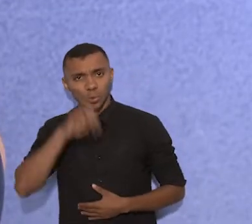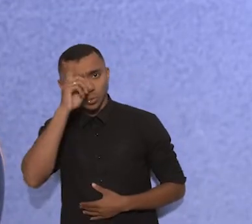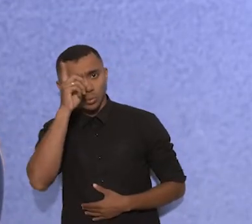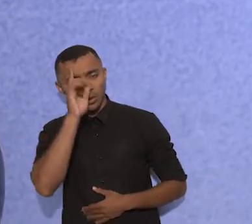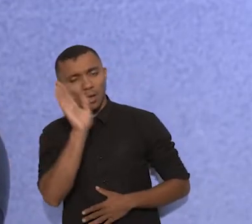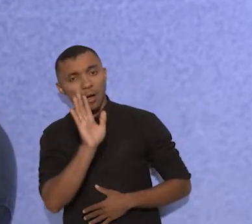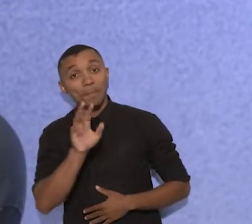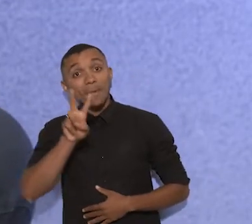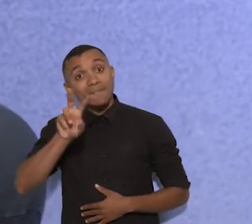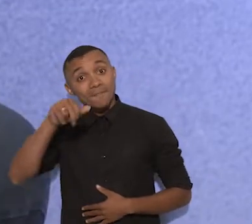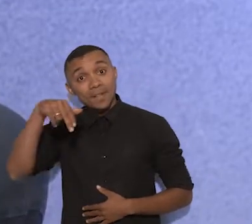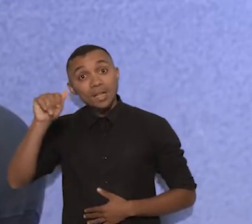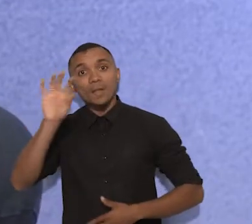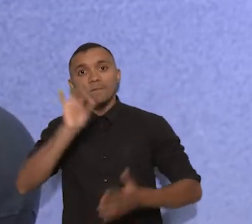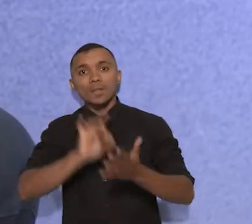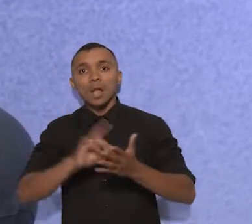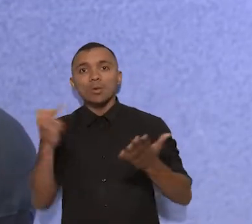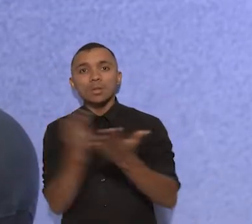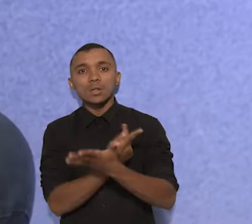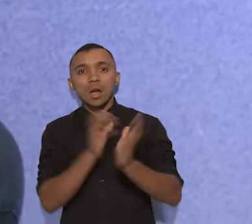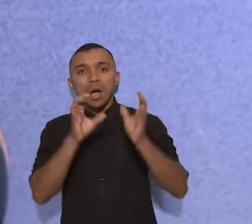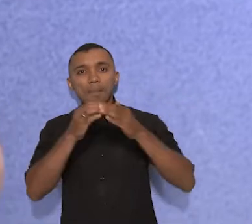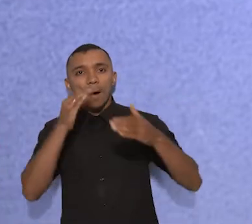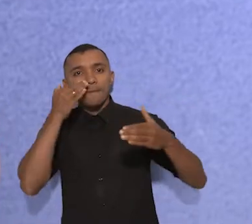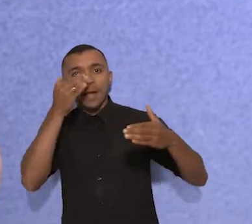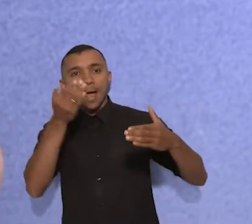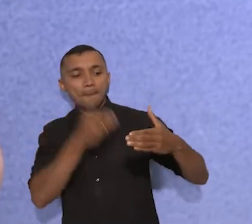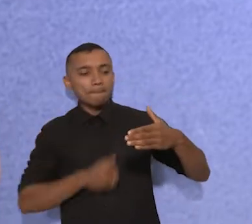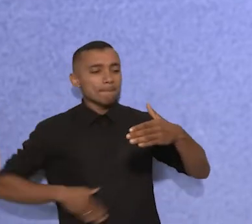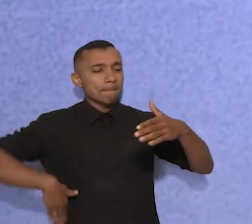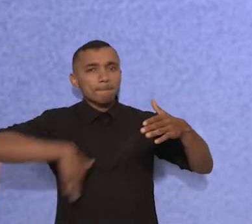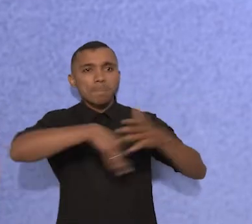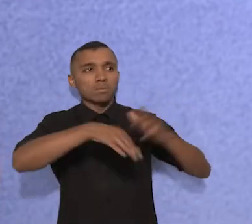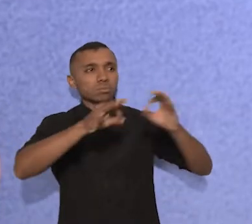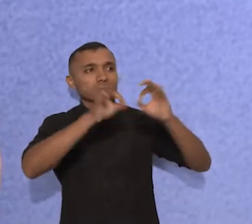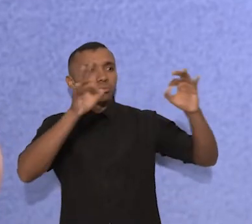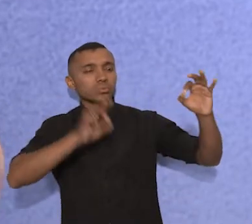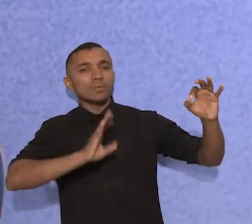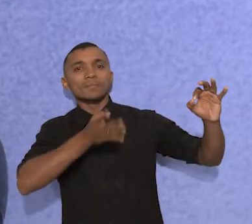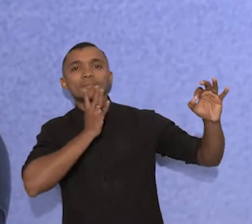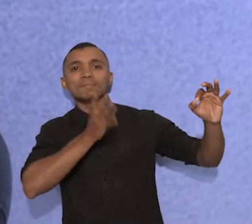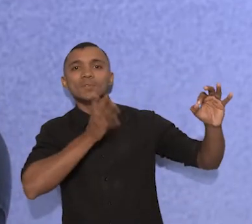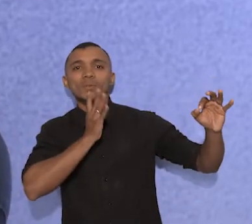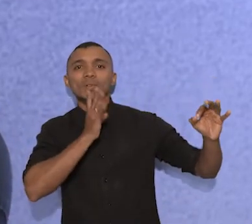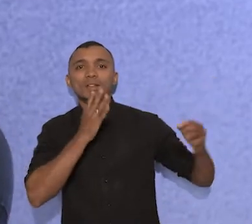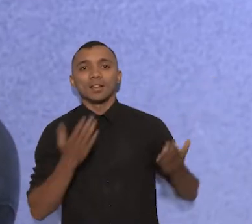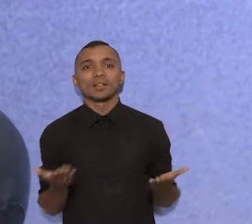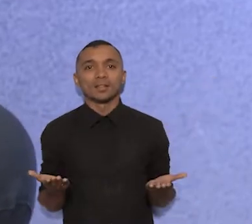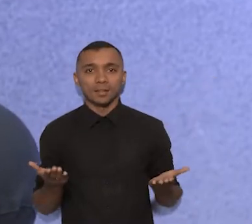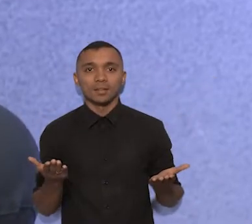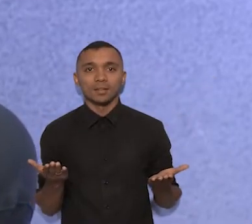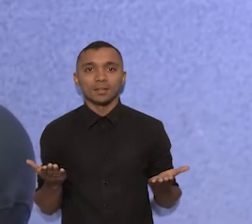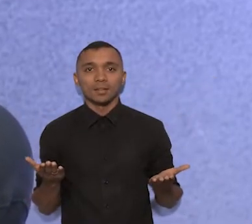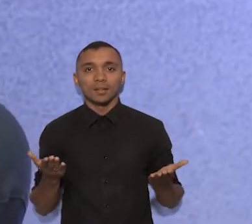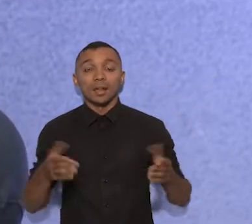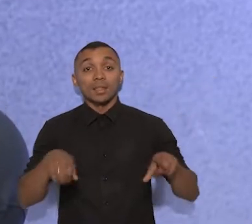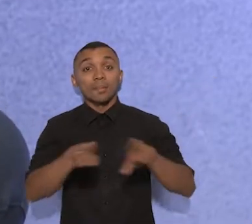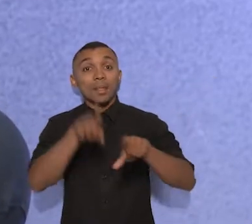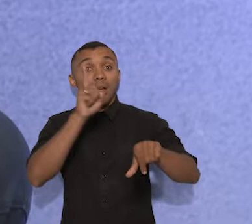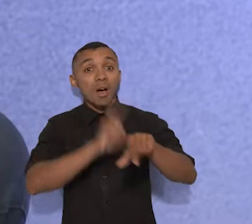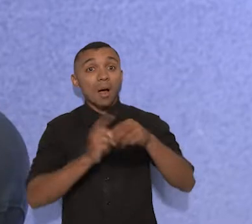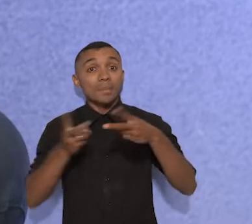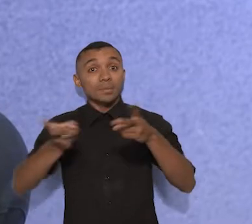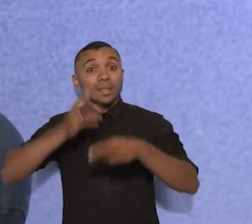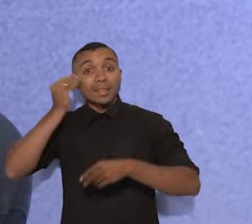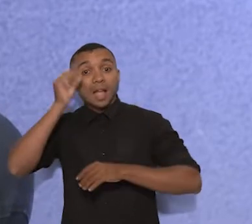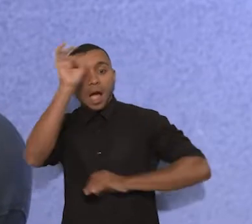O do Vina, não. Ele bate na bola de frente, olhando para o gol, com consciência. E ele ataca o espaço, né, Carlos? Exatamente. Silva? Ele viu a oportunidade de